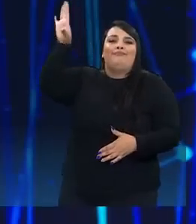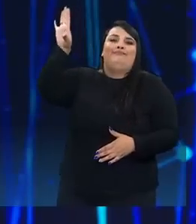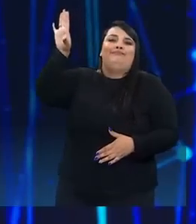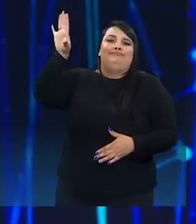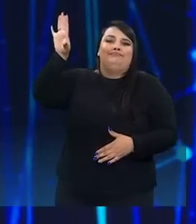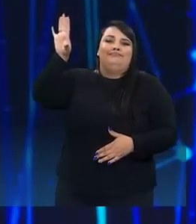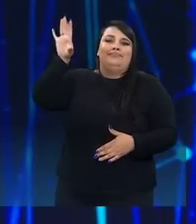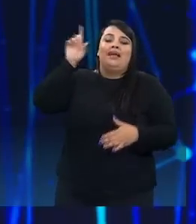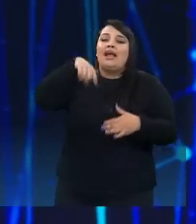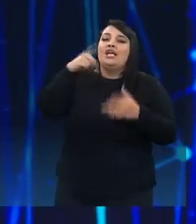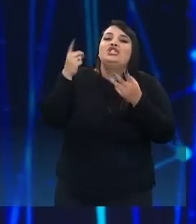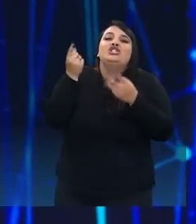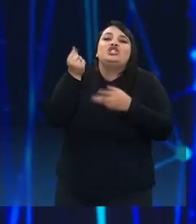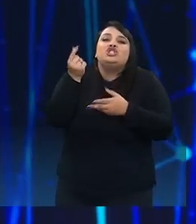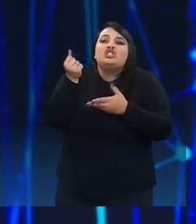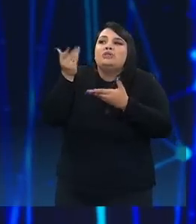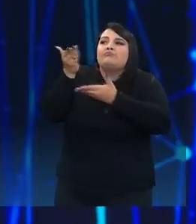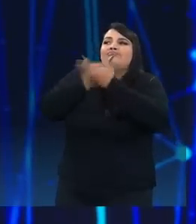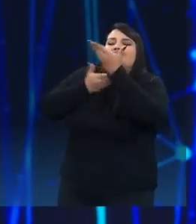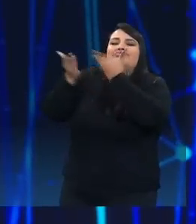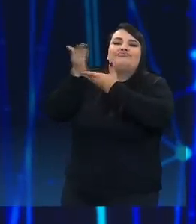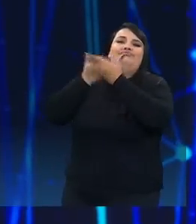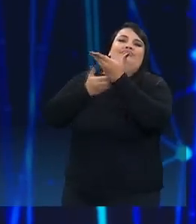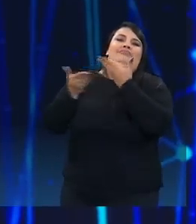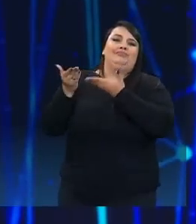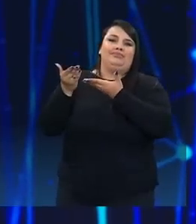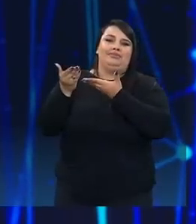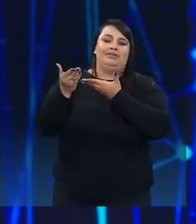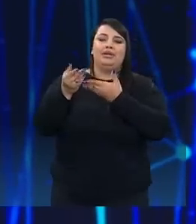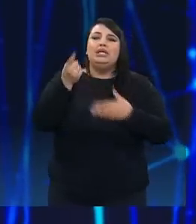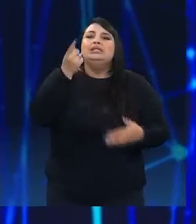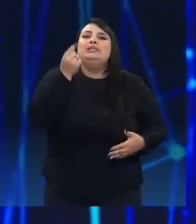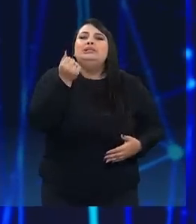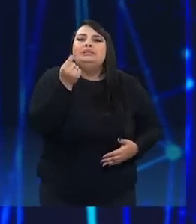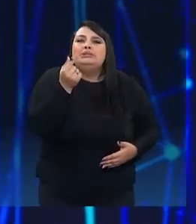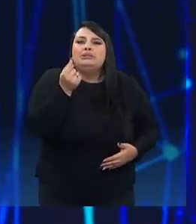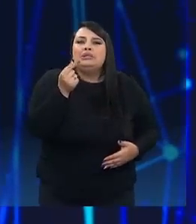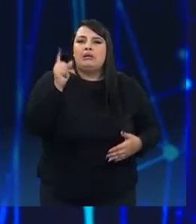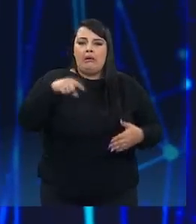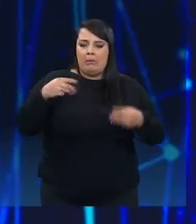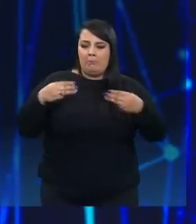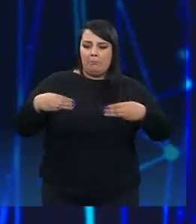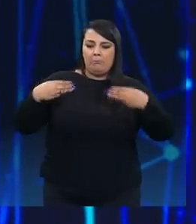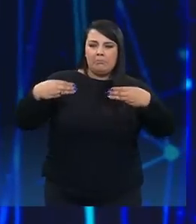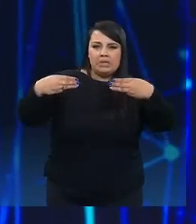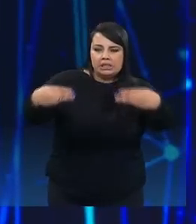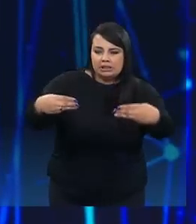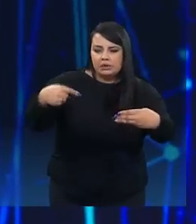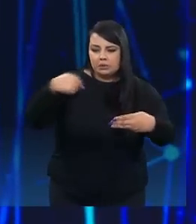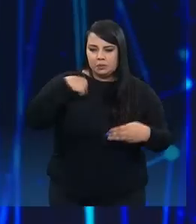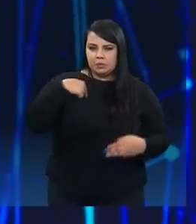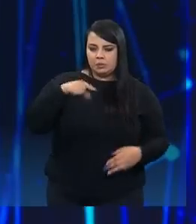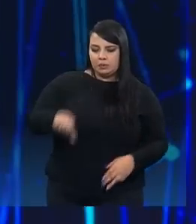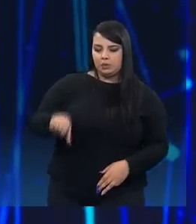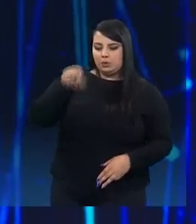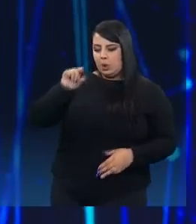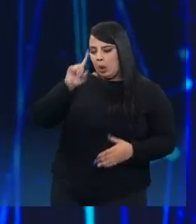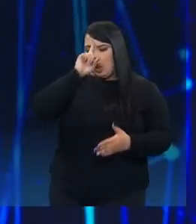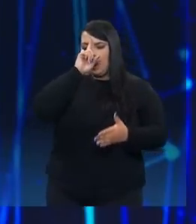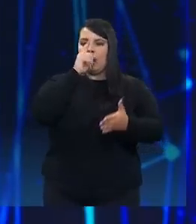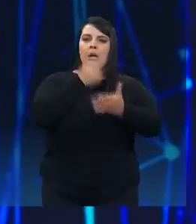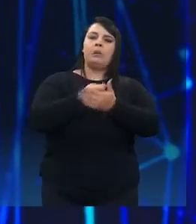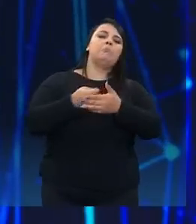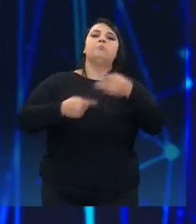que há é dinheiro na mão do Centrão. Não tem, o dinheiro não está na mão do ministro para tomar uma decisão política e